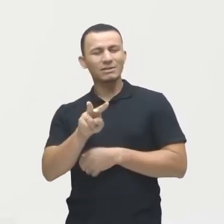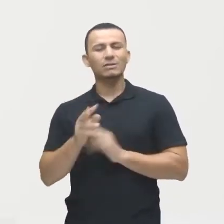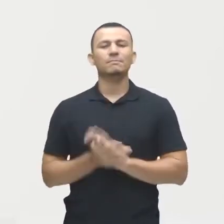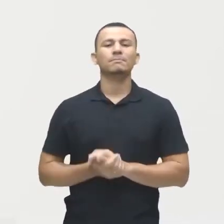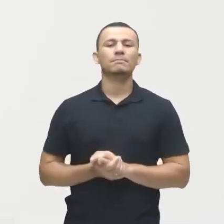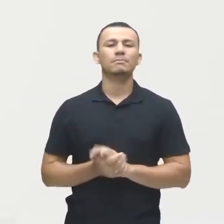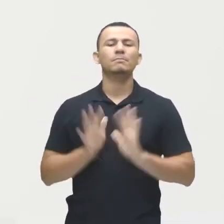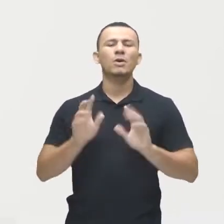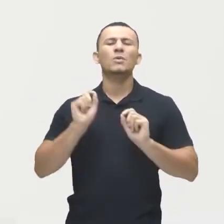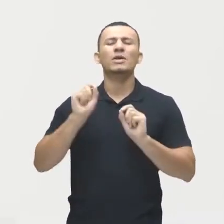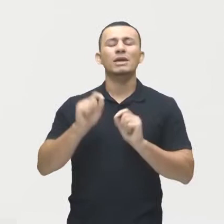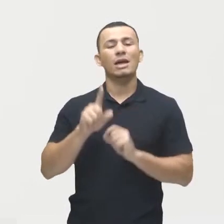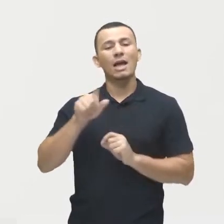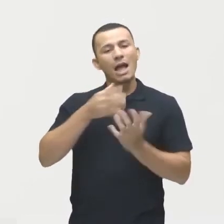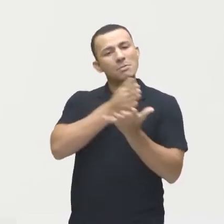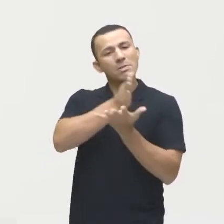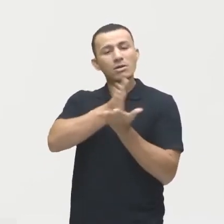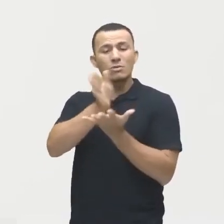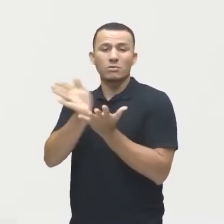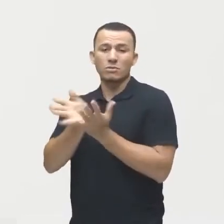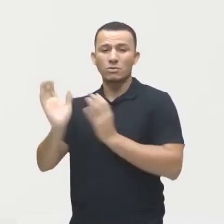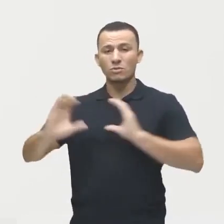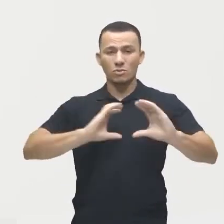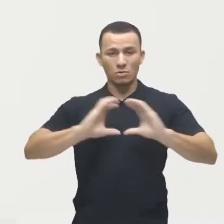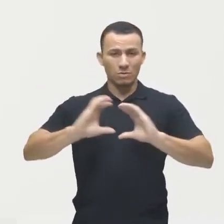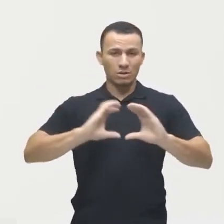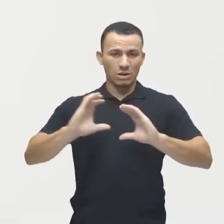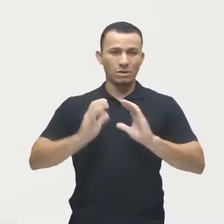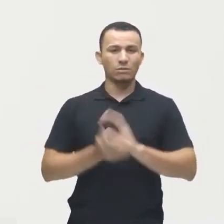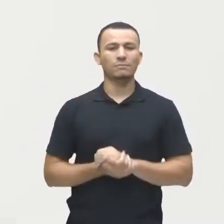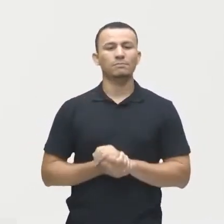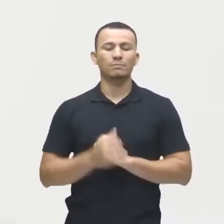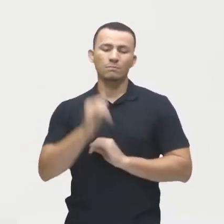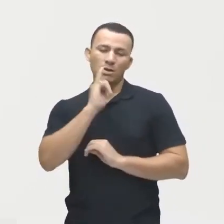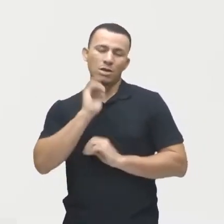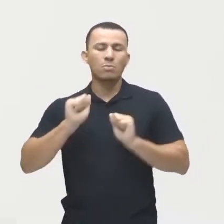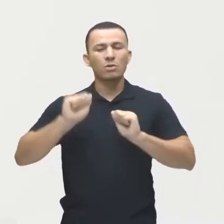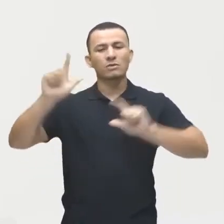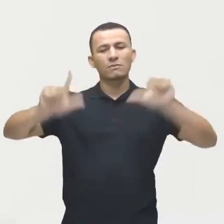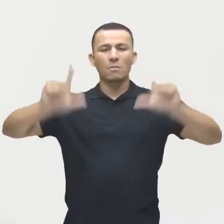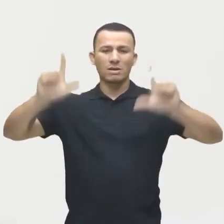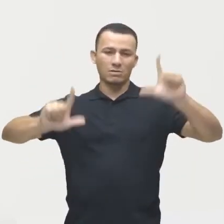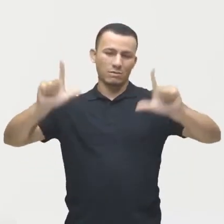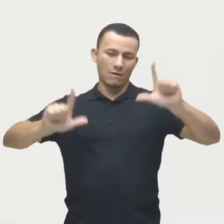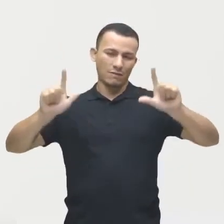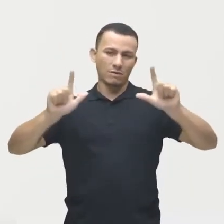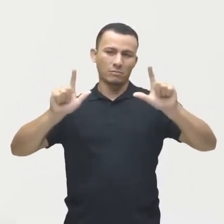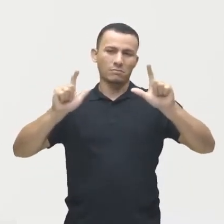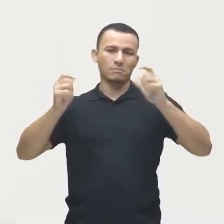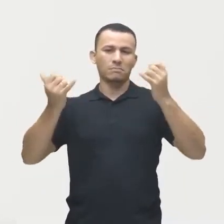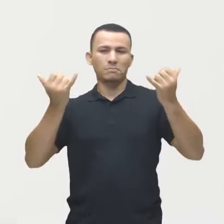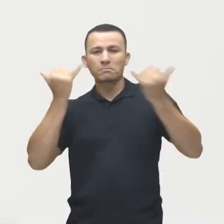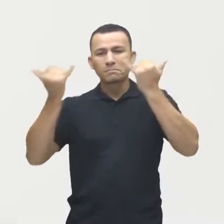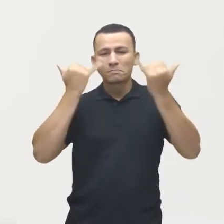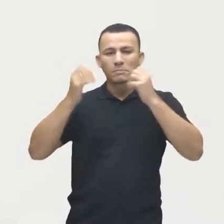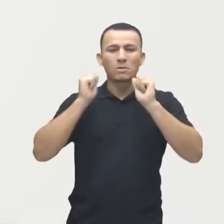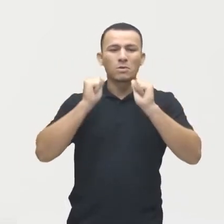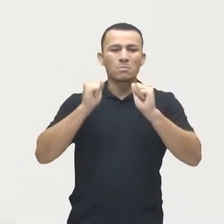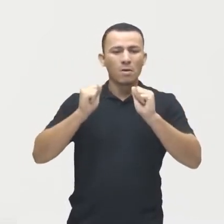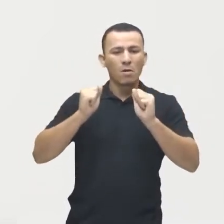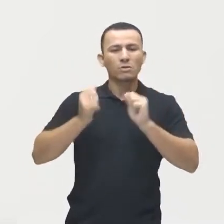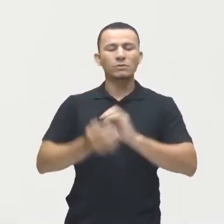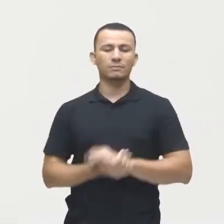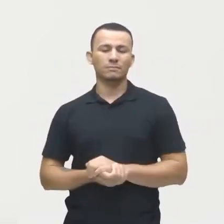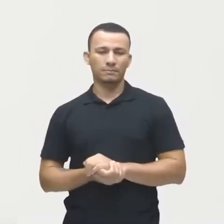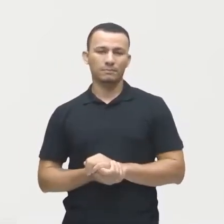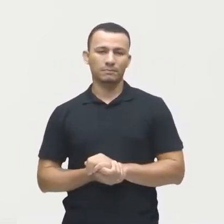de canais. Eu posso me informar pela televisão. Ah, professora, e esse aqui? O que acontece?